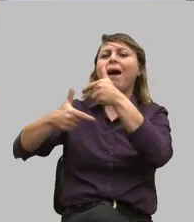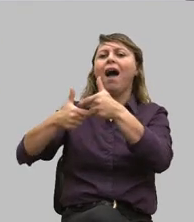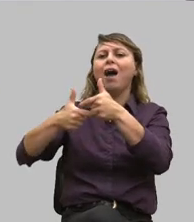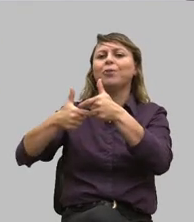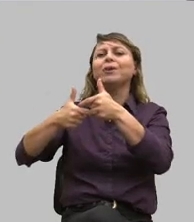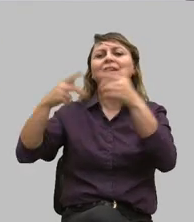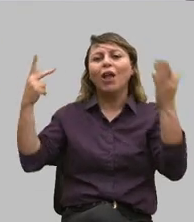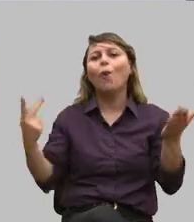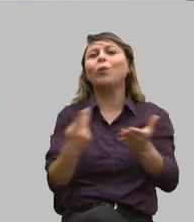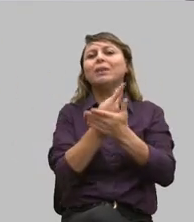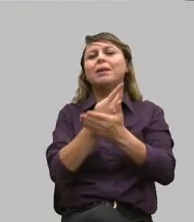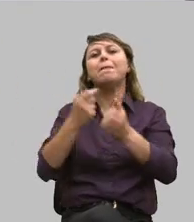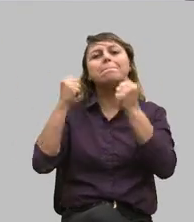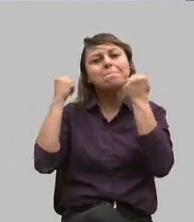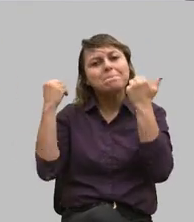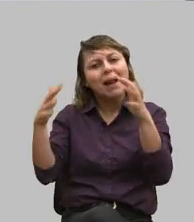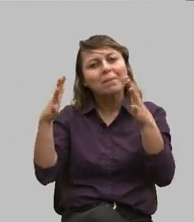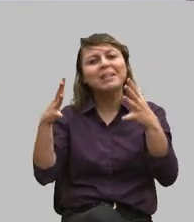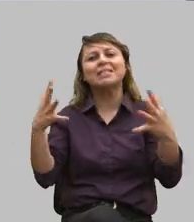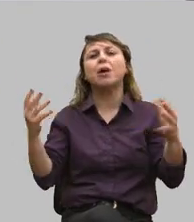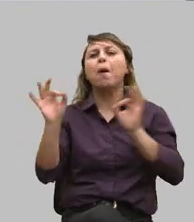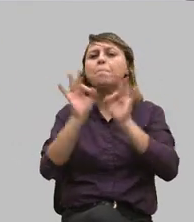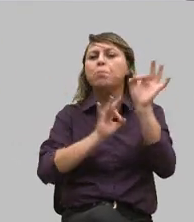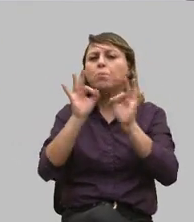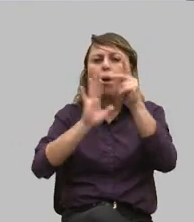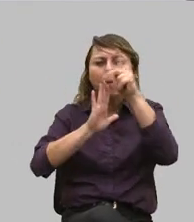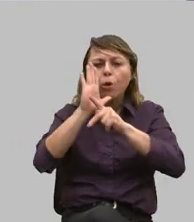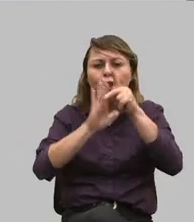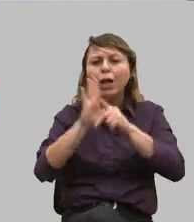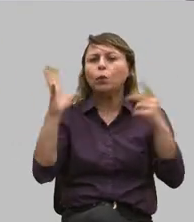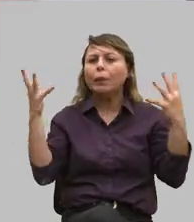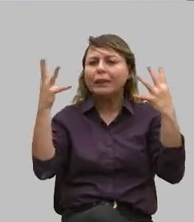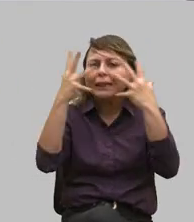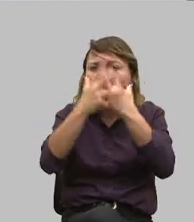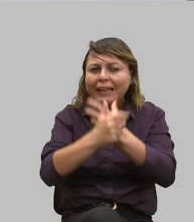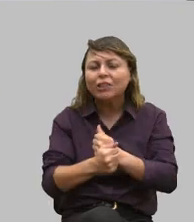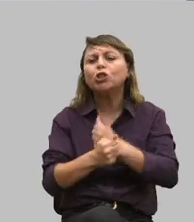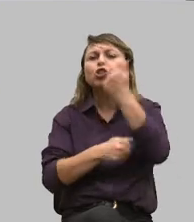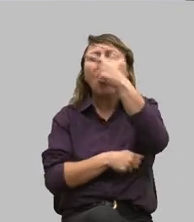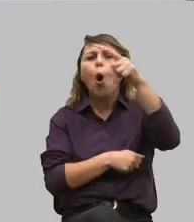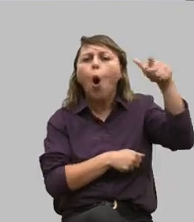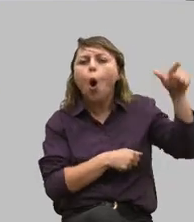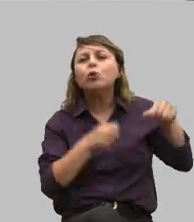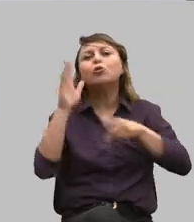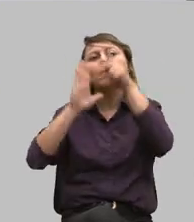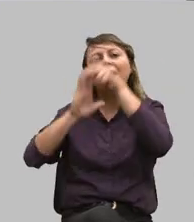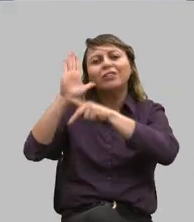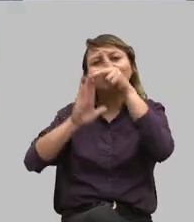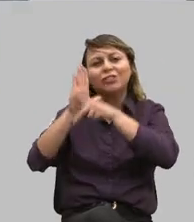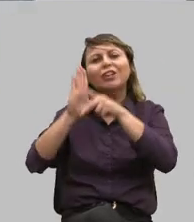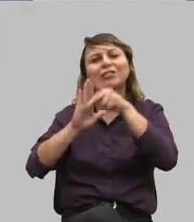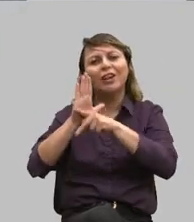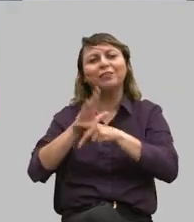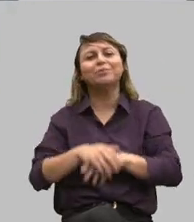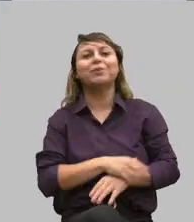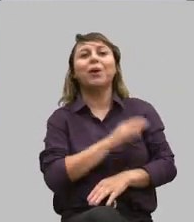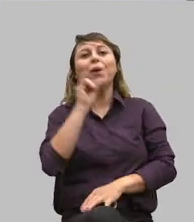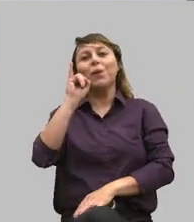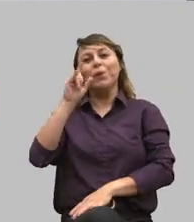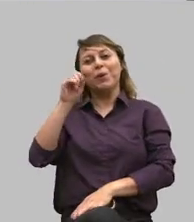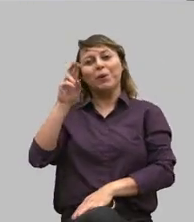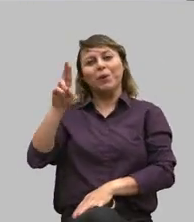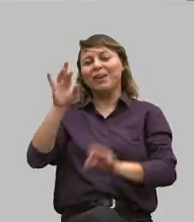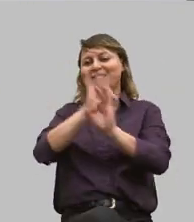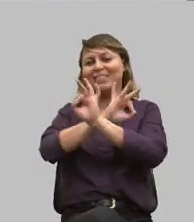Então parabéns e esse projeto Miguelinho para que vocês fiquem sabendo é só mais um dos tantos projetos que você faz com maestria o Igor é um excelente